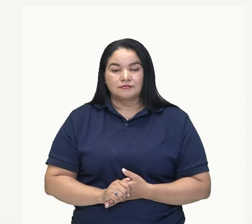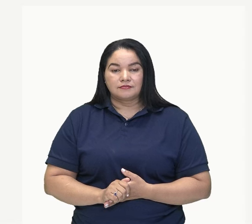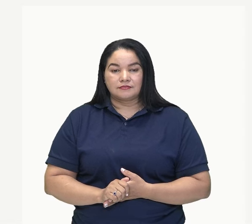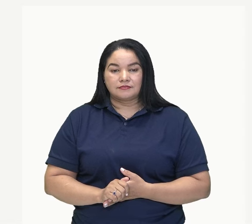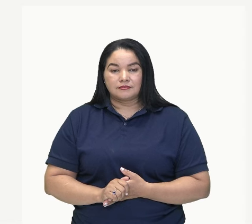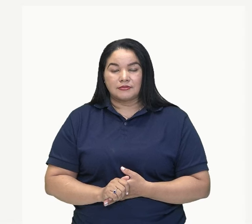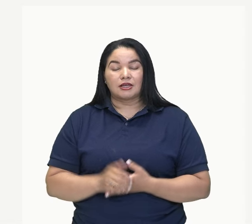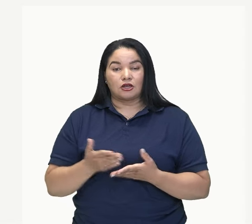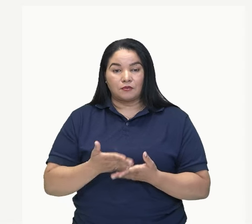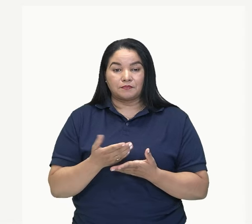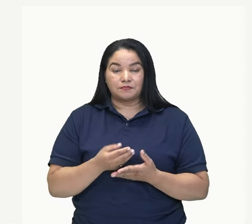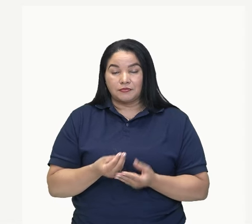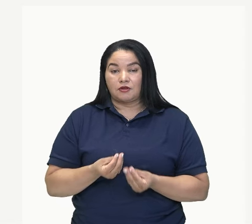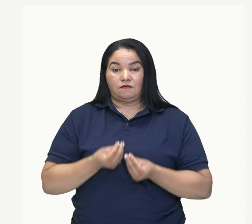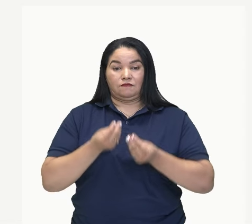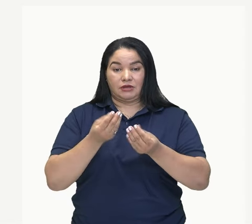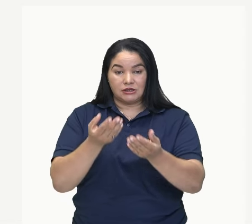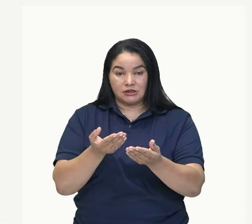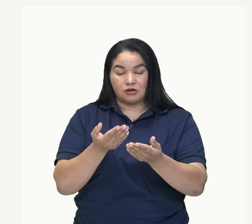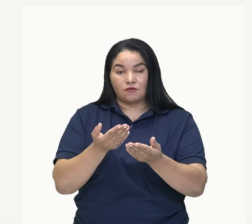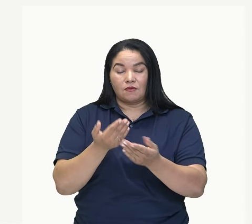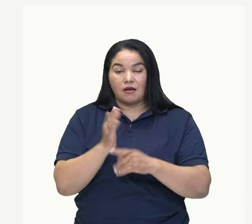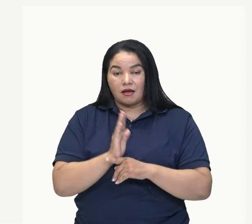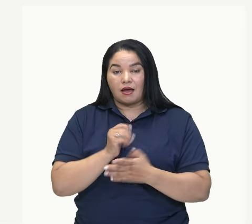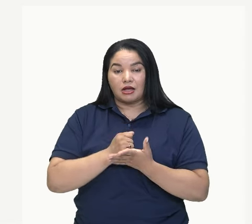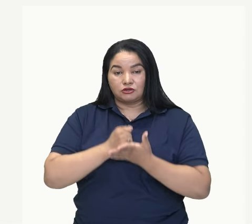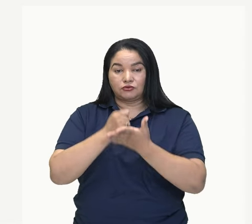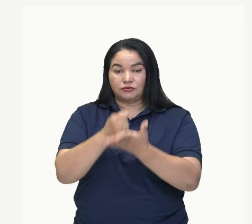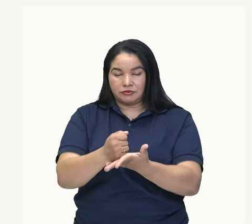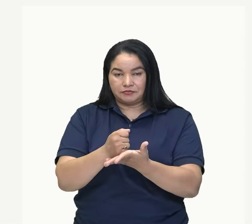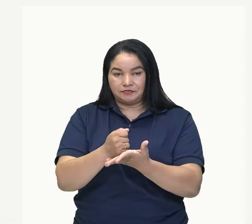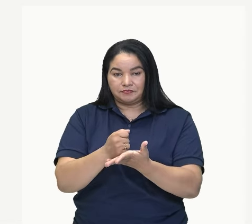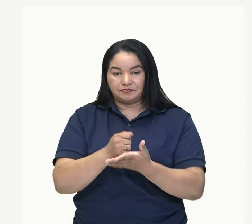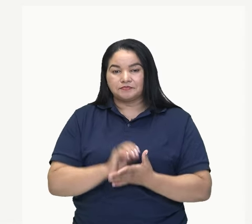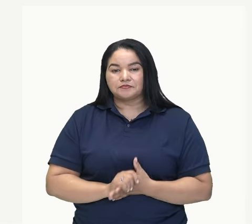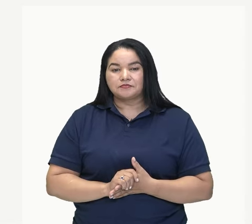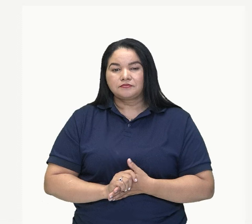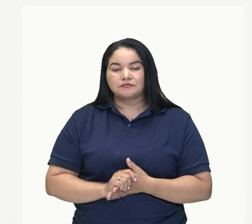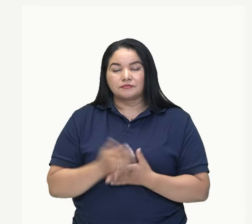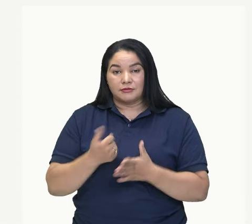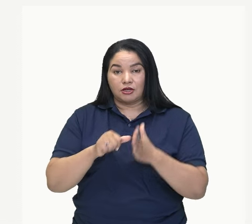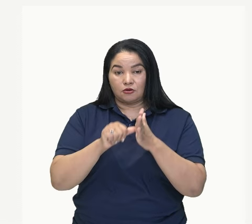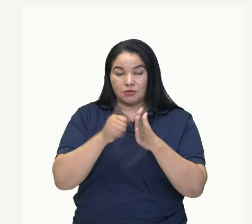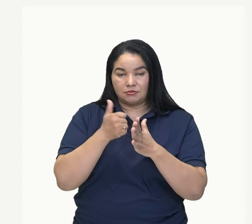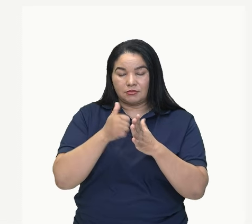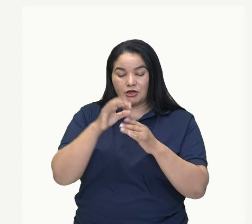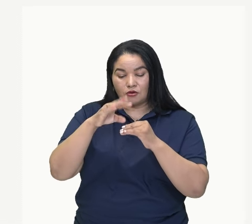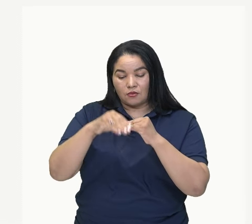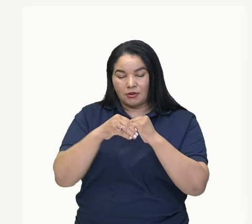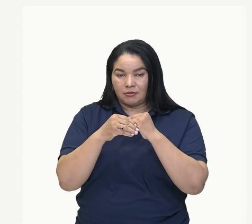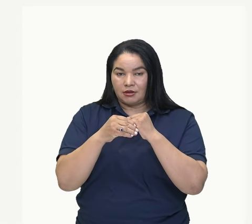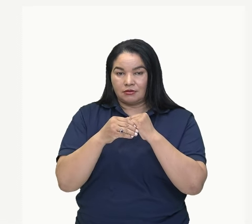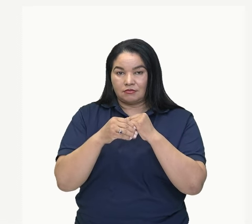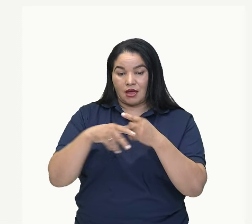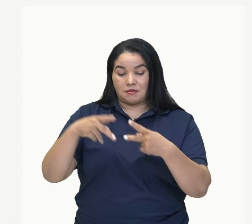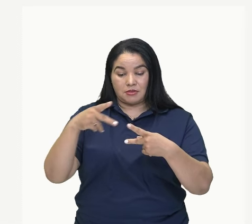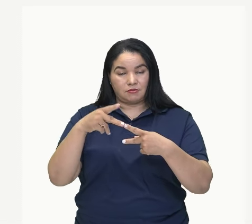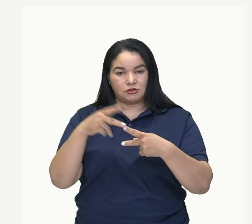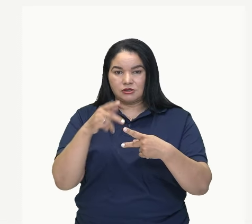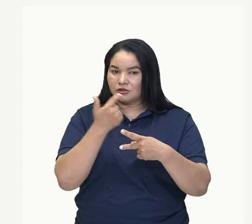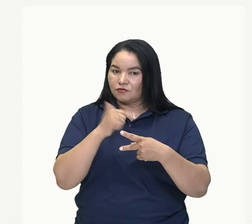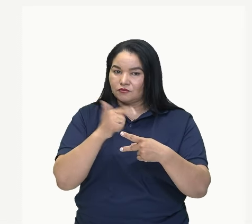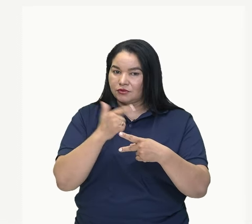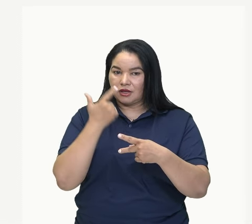Ofereceu ajuda. Eis aqui o primeiro complemento. E esse primeiro complemento não tem preposição.